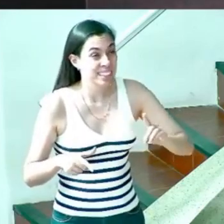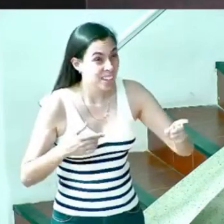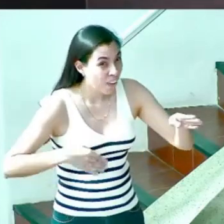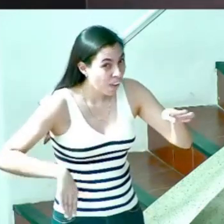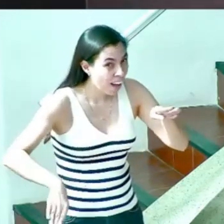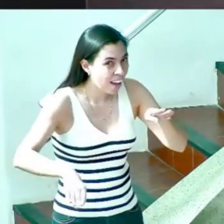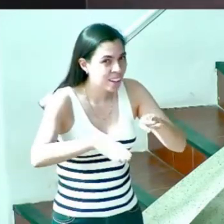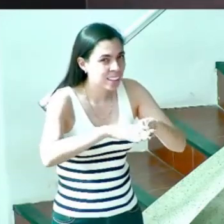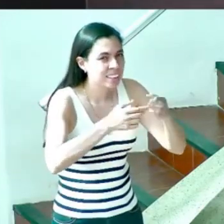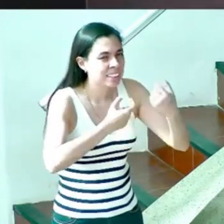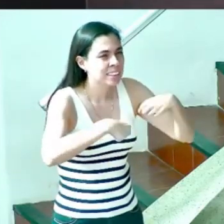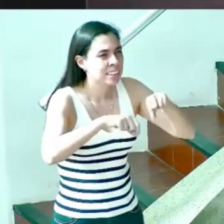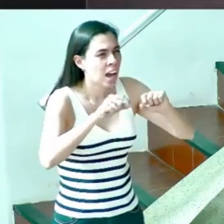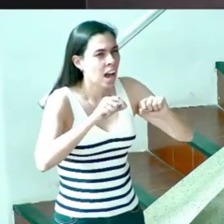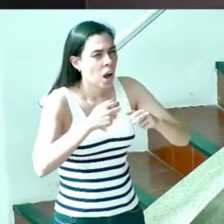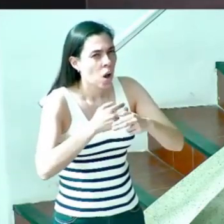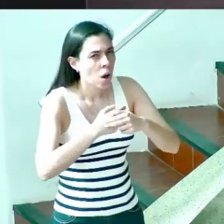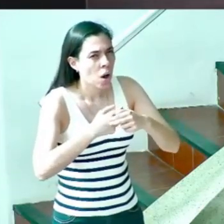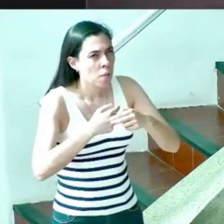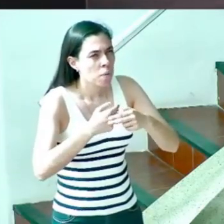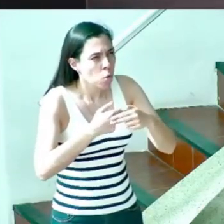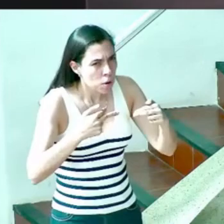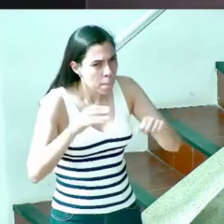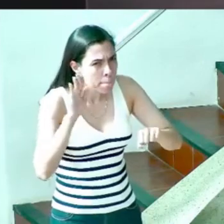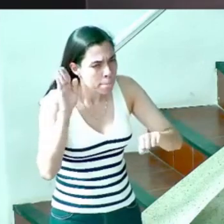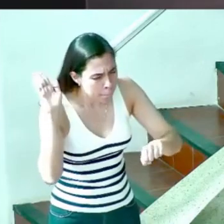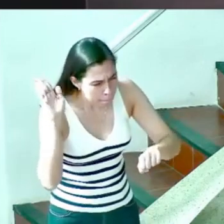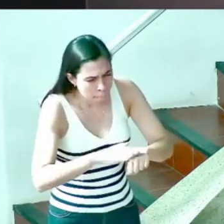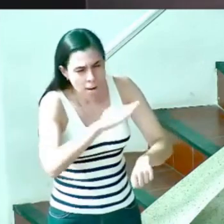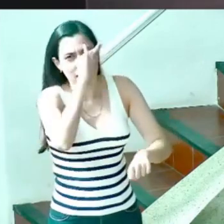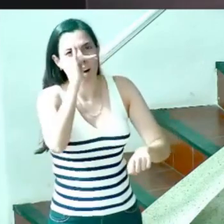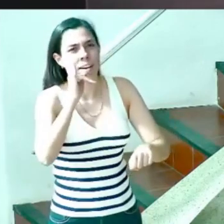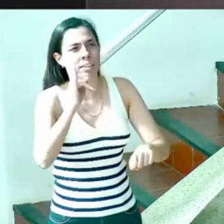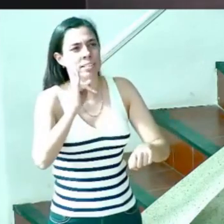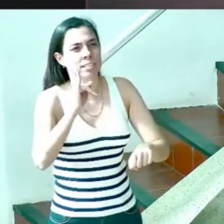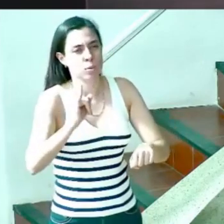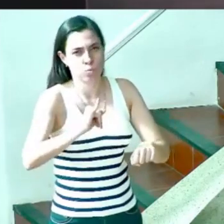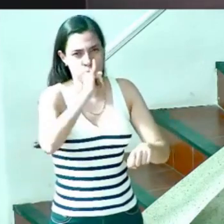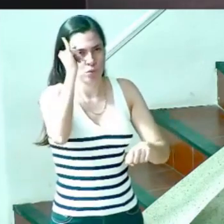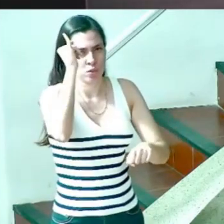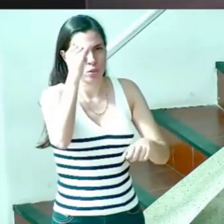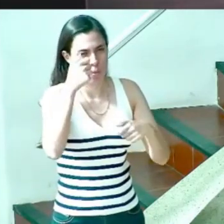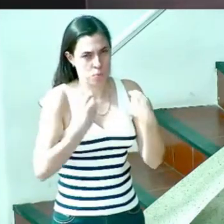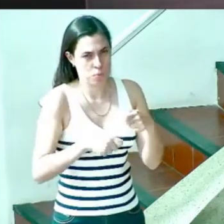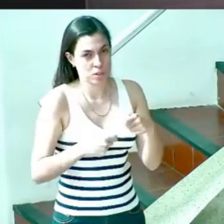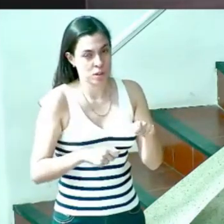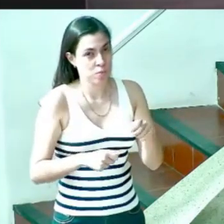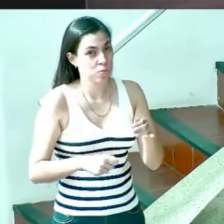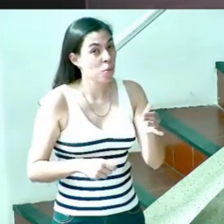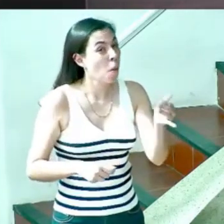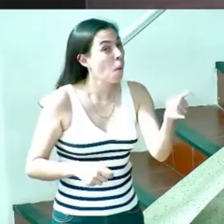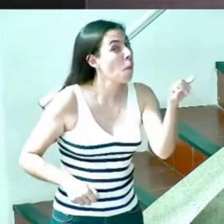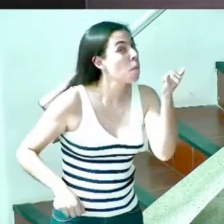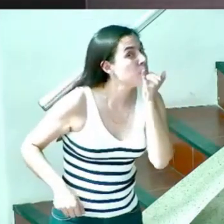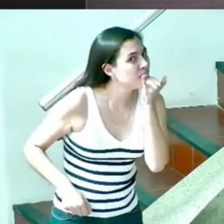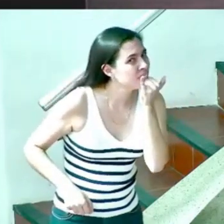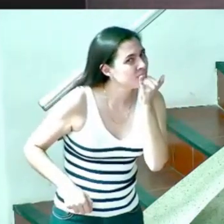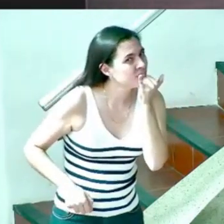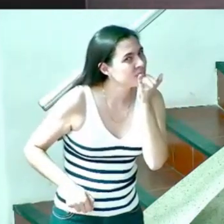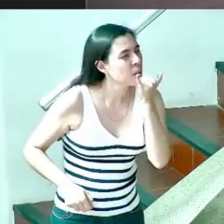nossos pecados. E é assim que nós oramos: perdoa-nos as nossas dívidas, as nossas